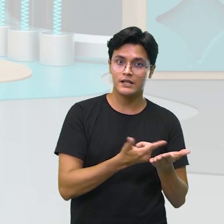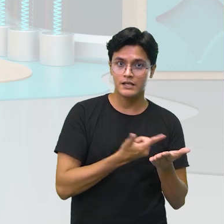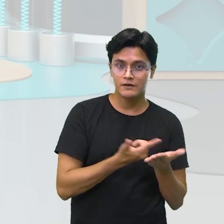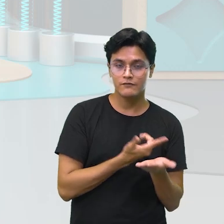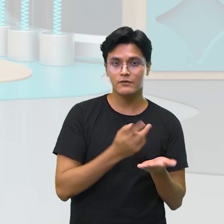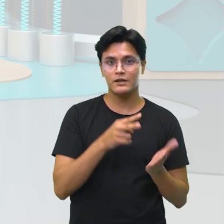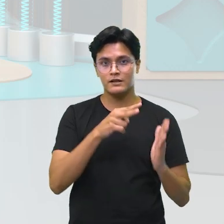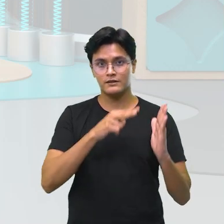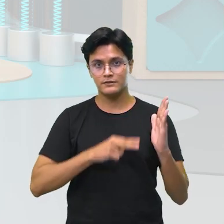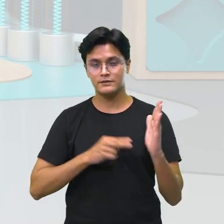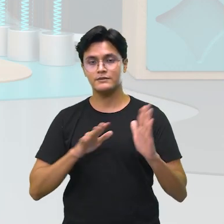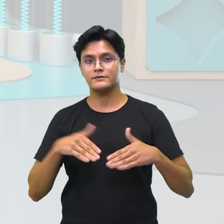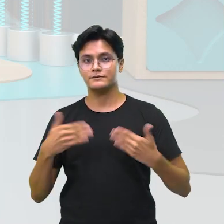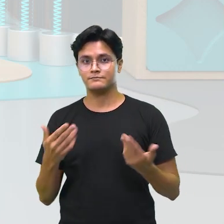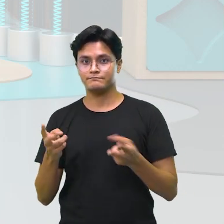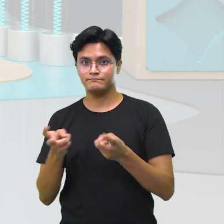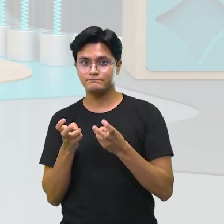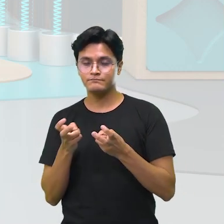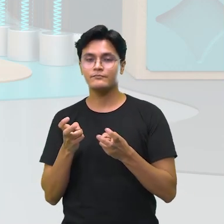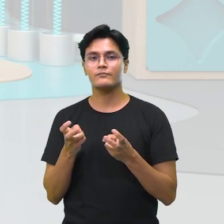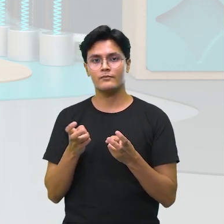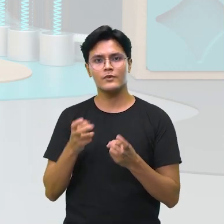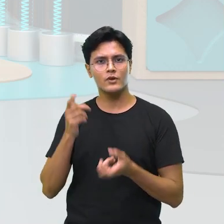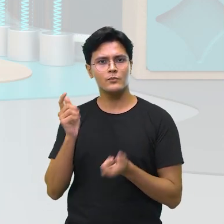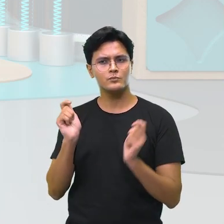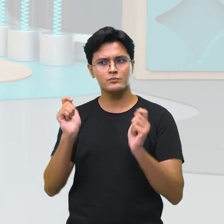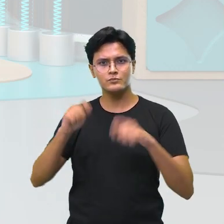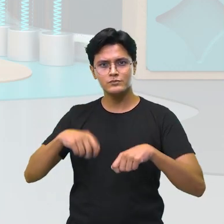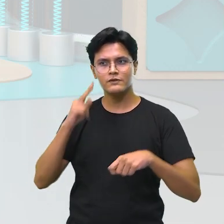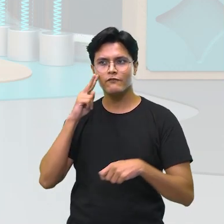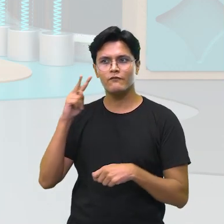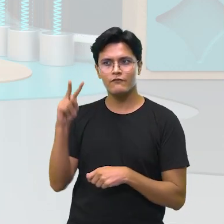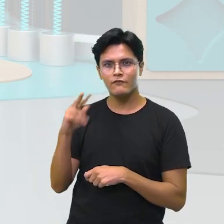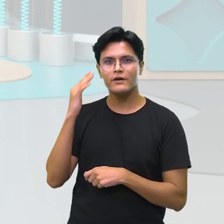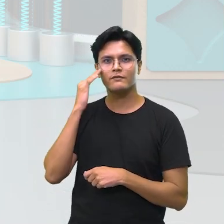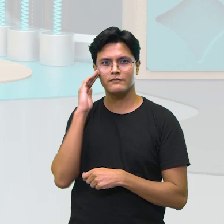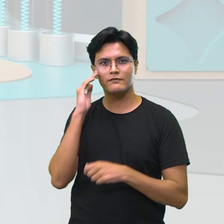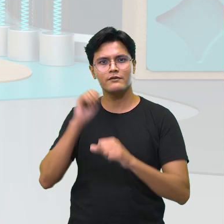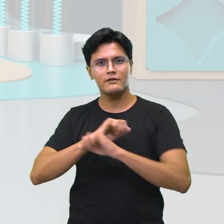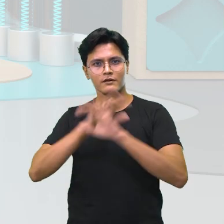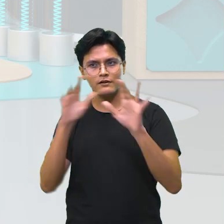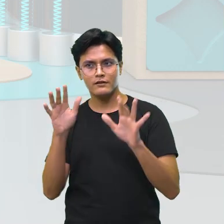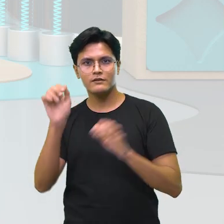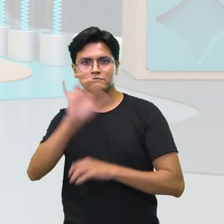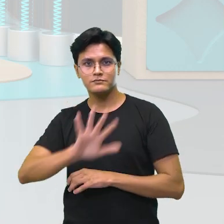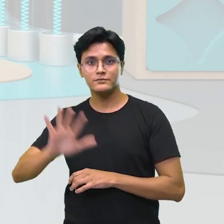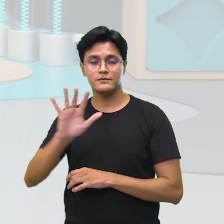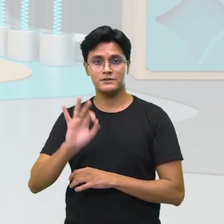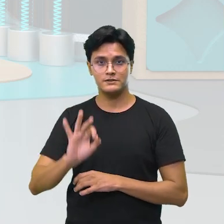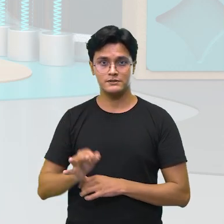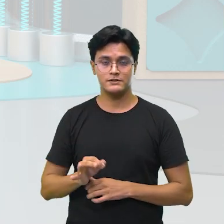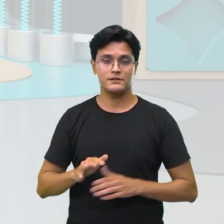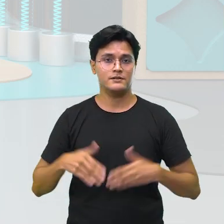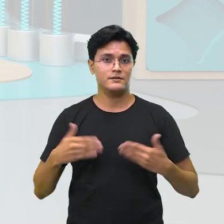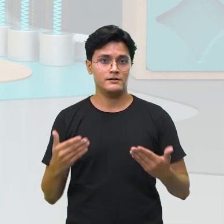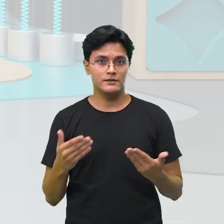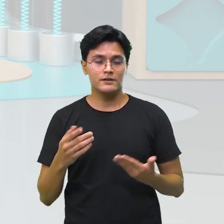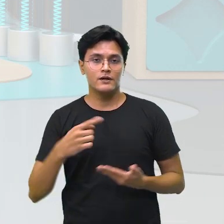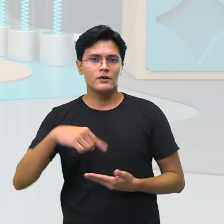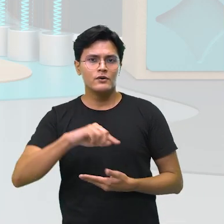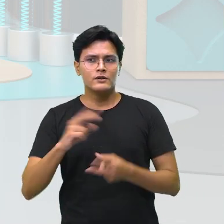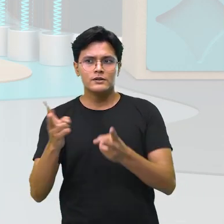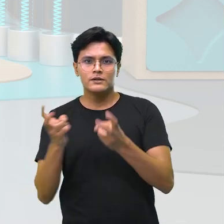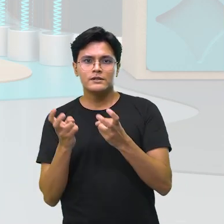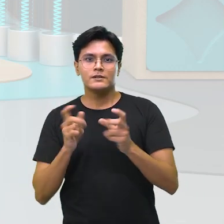gente consegue ver, interpretar, analisar tanta coisa nessa imagem, né? Então o que você vê? Você